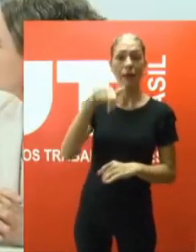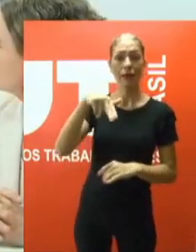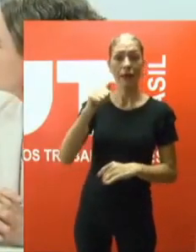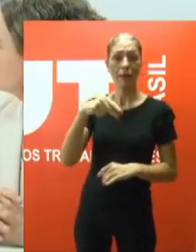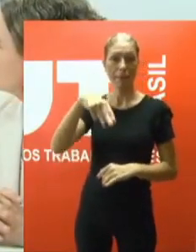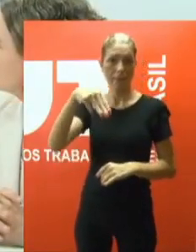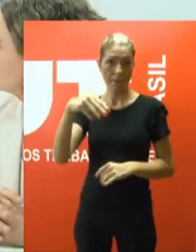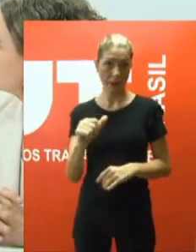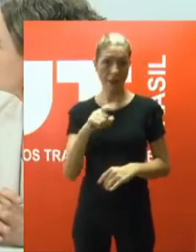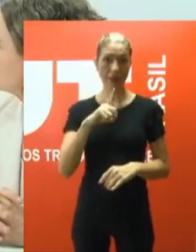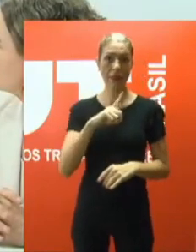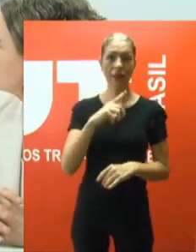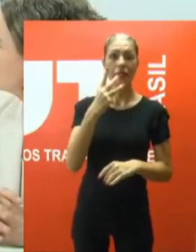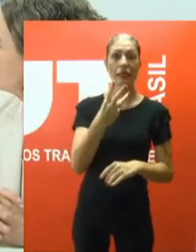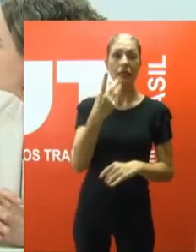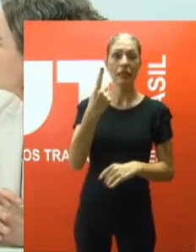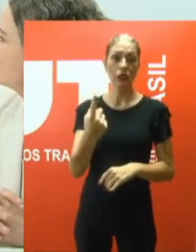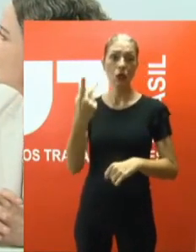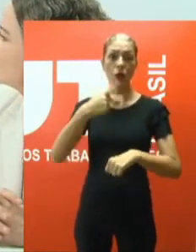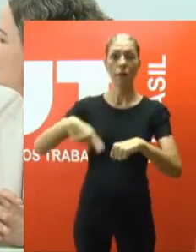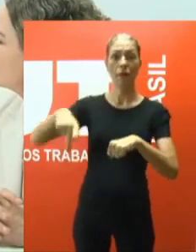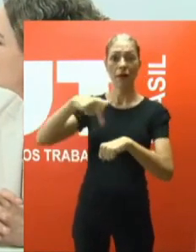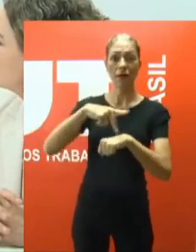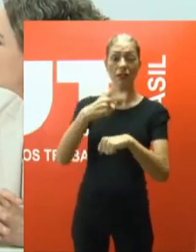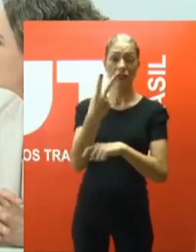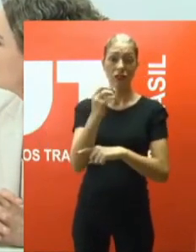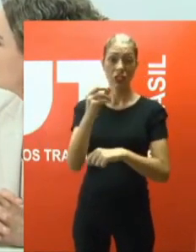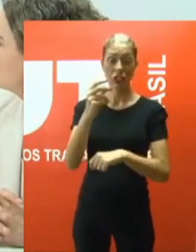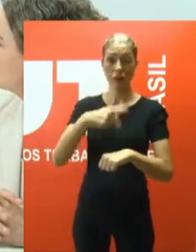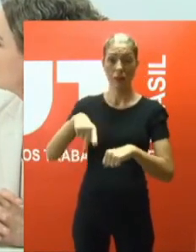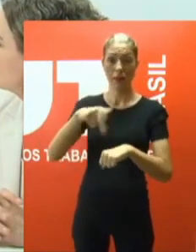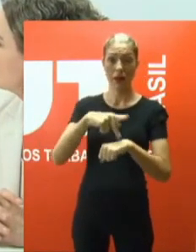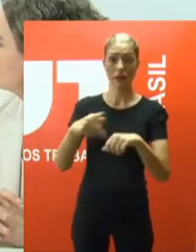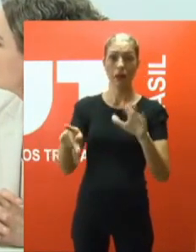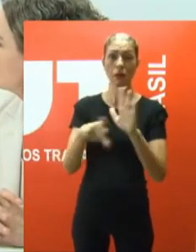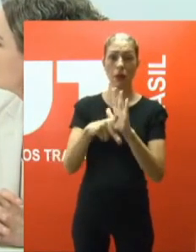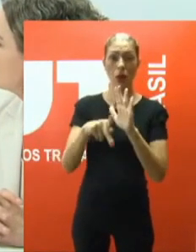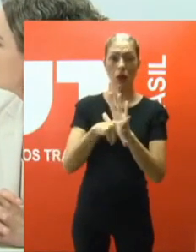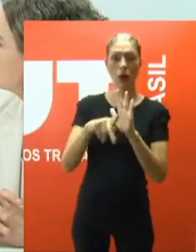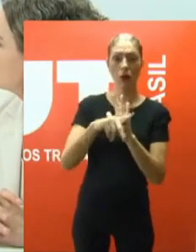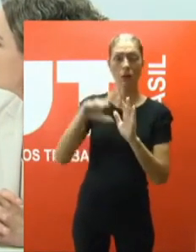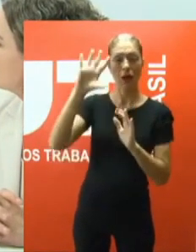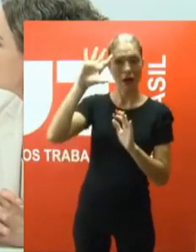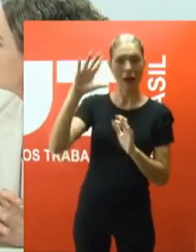31 países do mundo, 20 países das Américas, 11 da África, Ásia